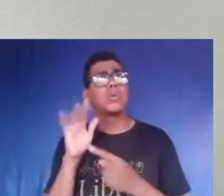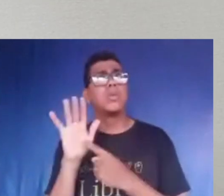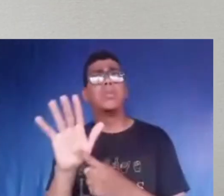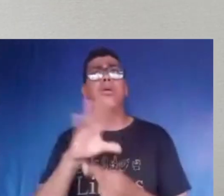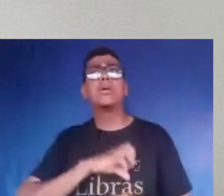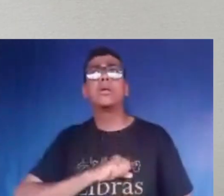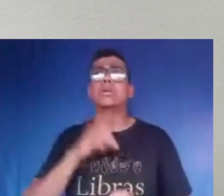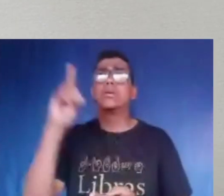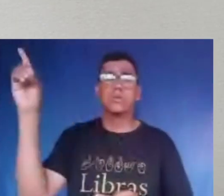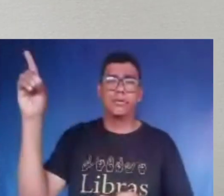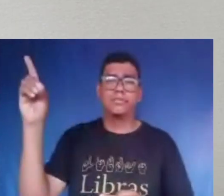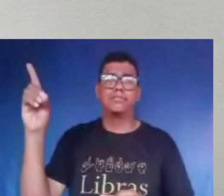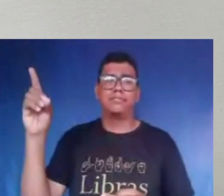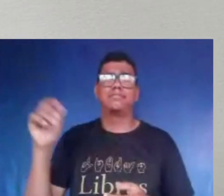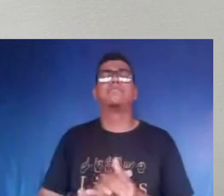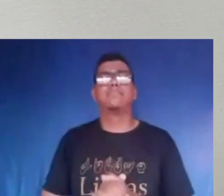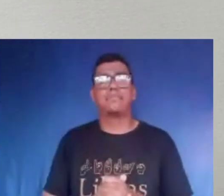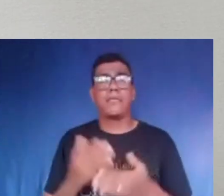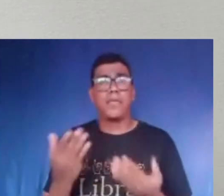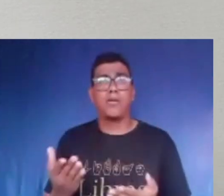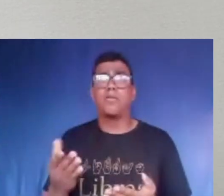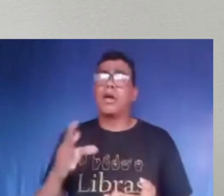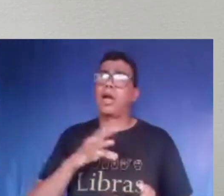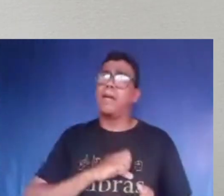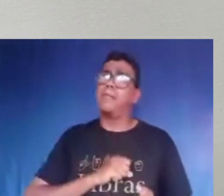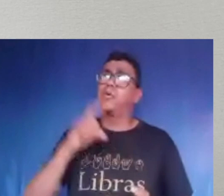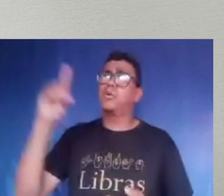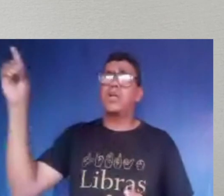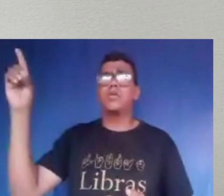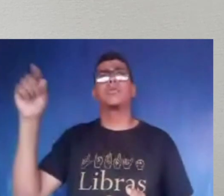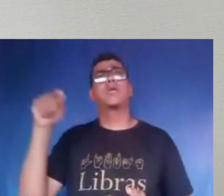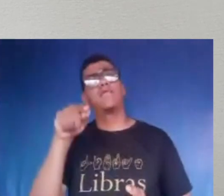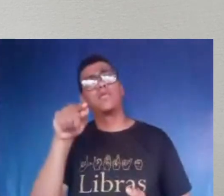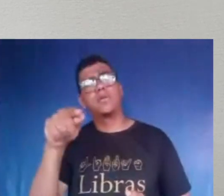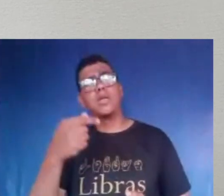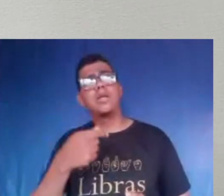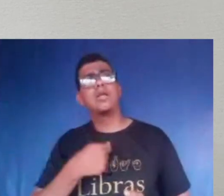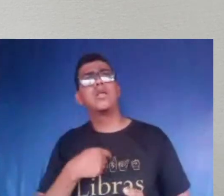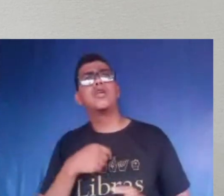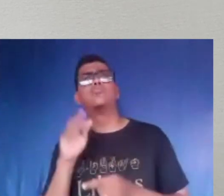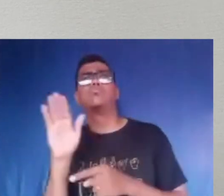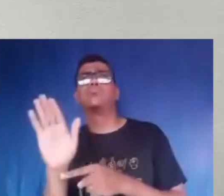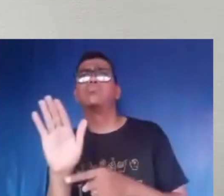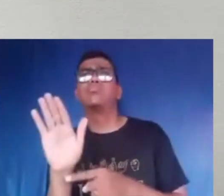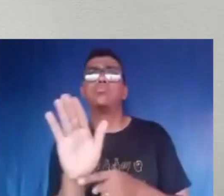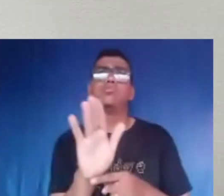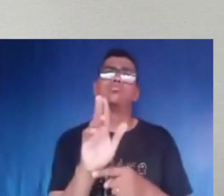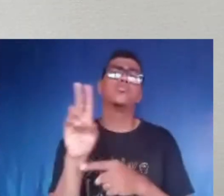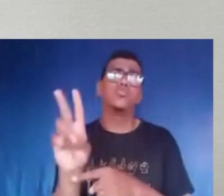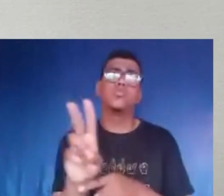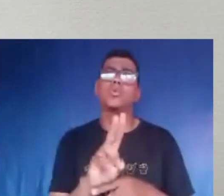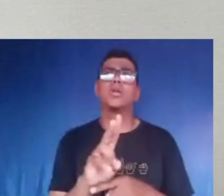conta desse isolamento que nós vivemos, em que pararam de trabalhar ou tiveram a redução das suas receitas, obviamente aqueles